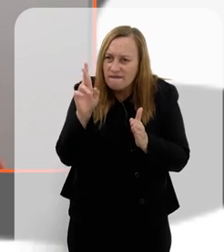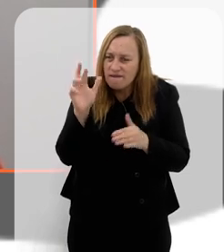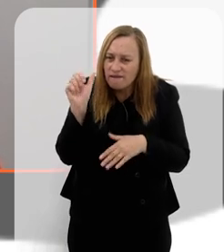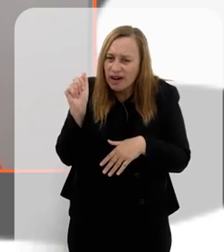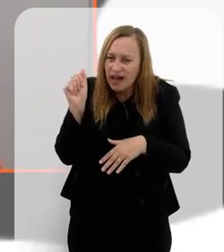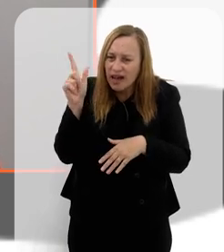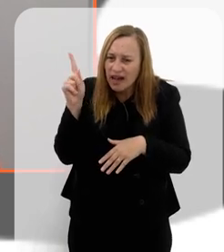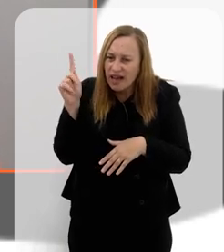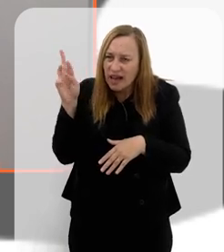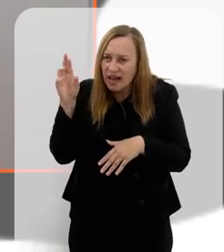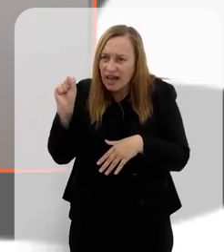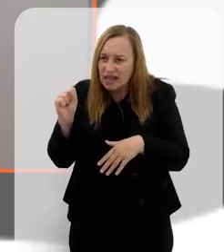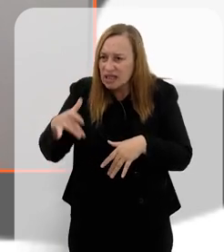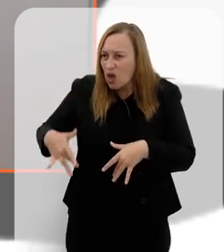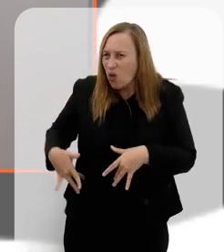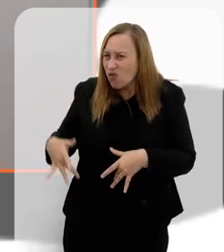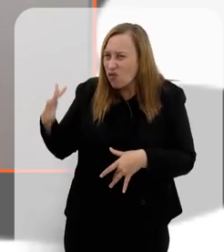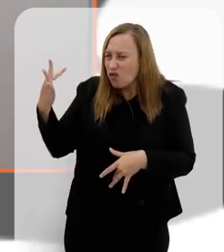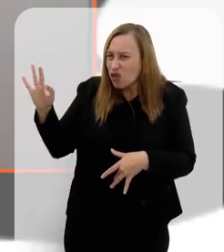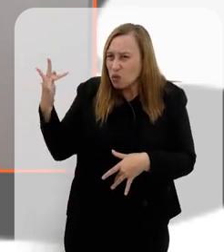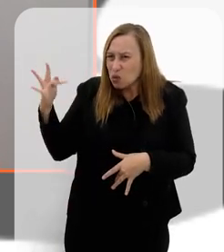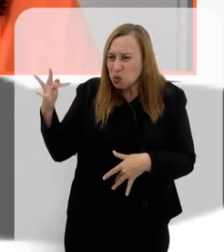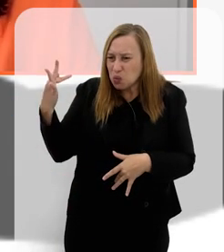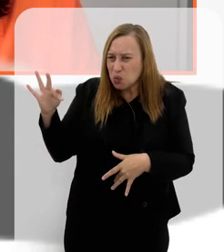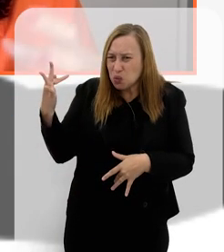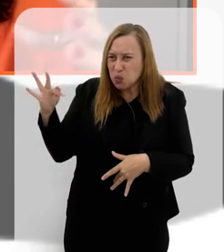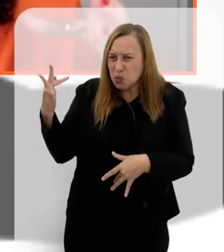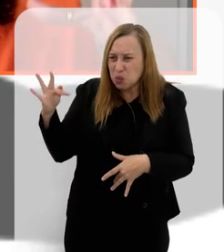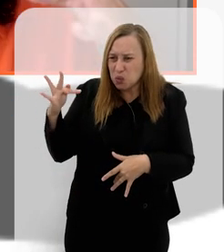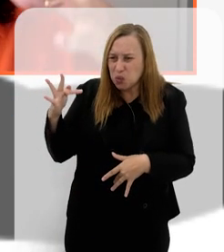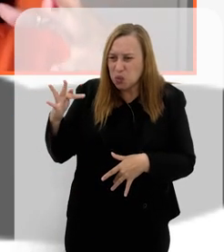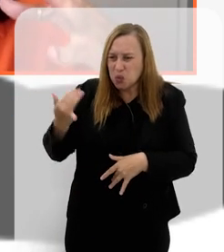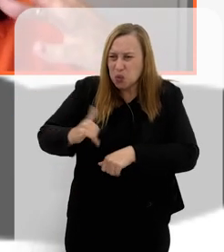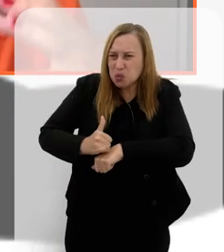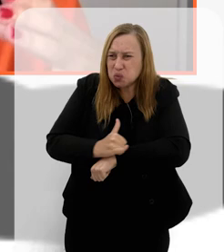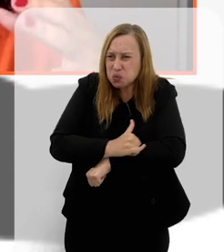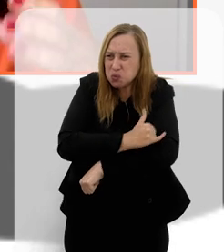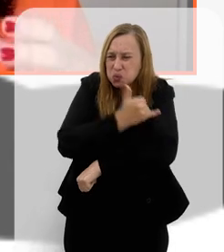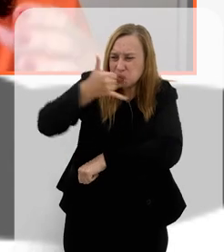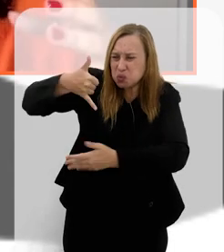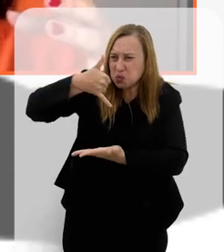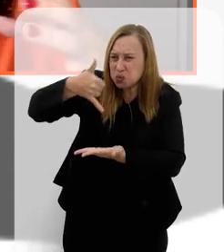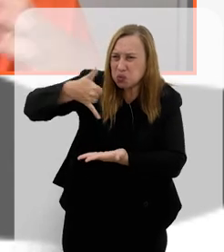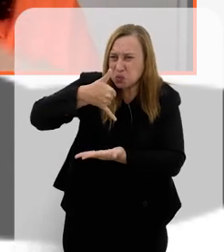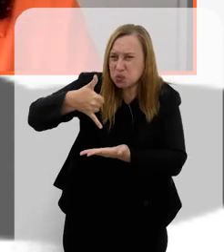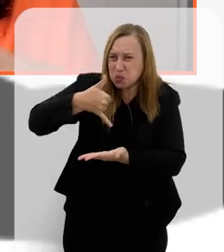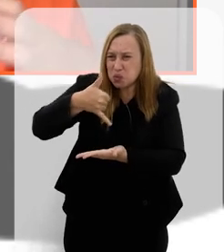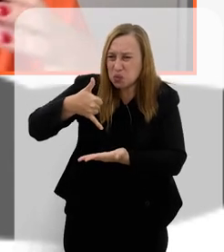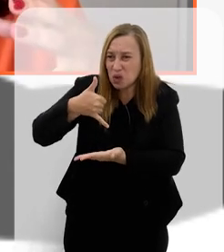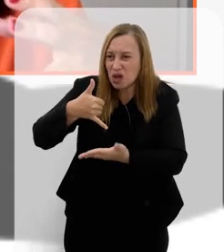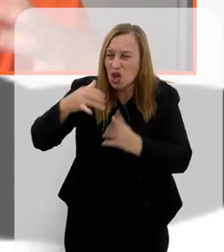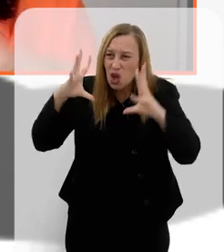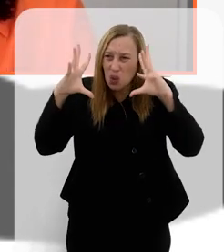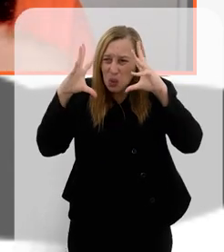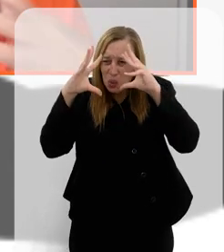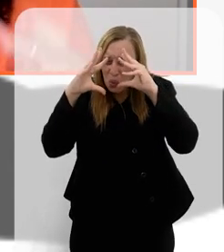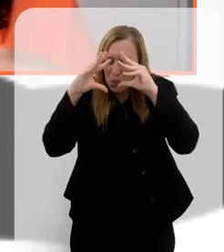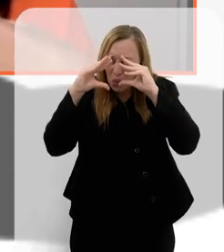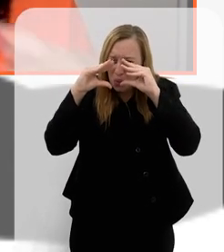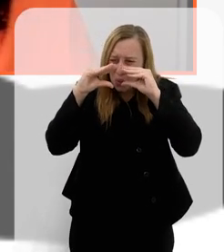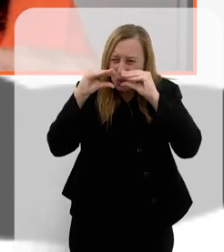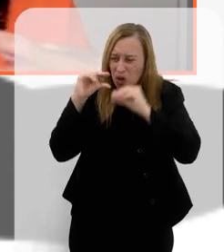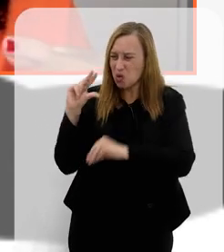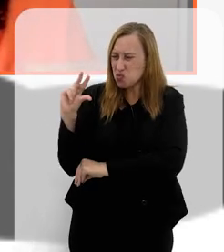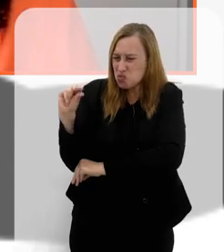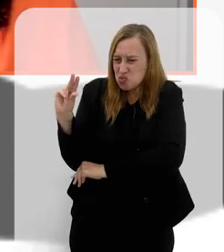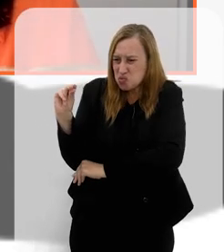fígado adoecido com gordura, né? Então os gansos, eles são criados no escuro,